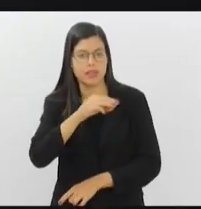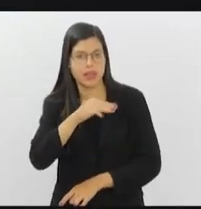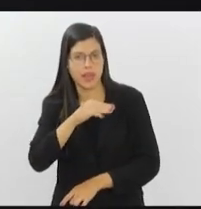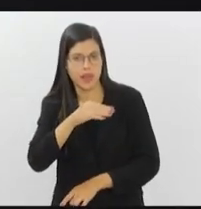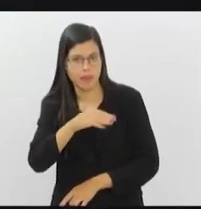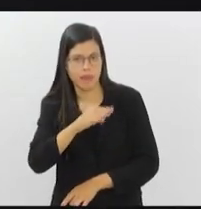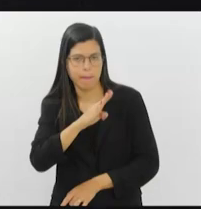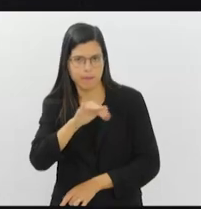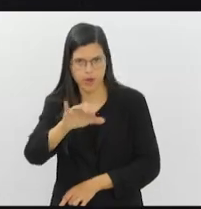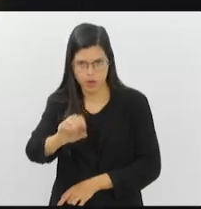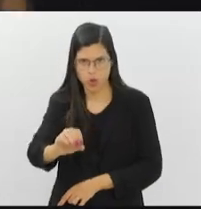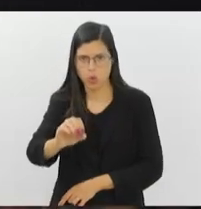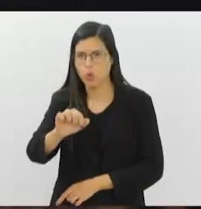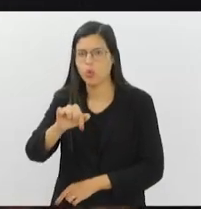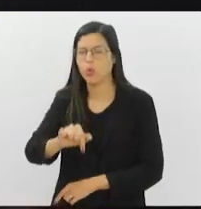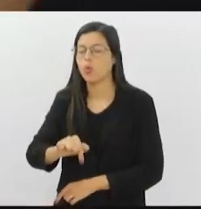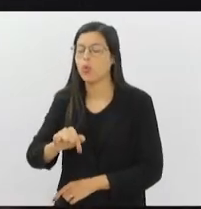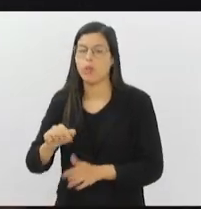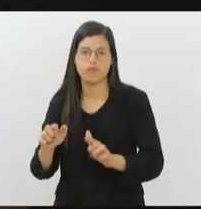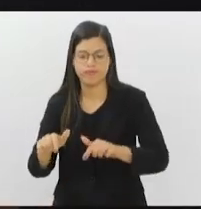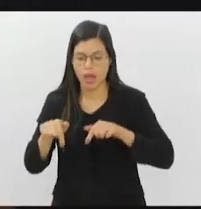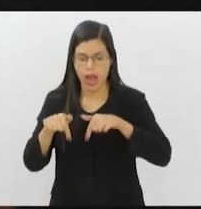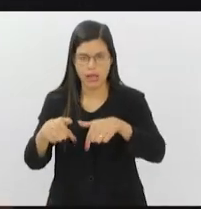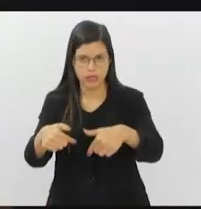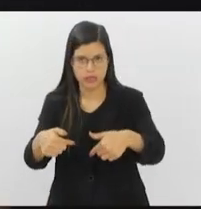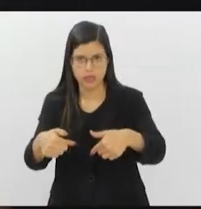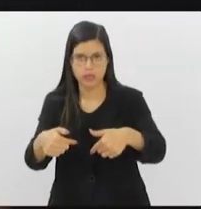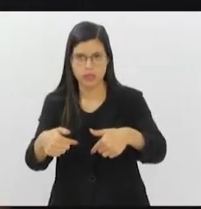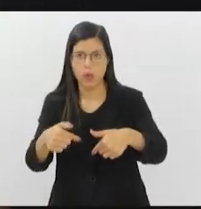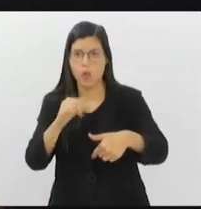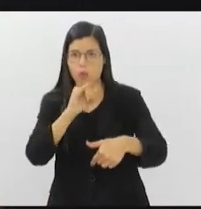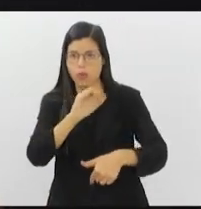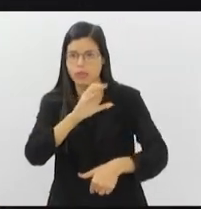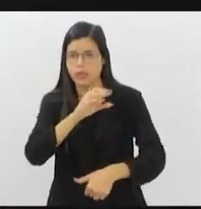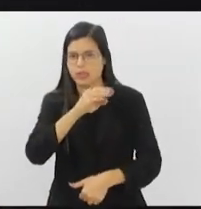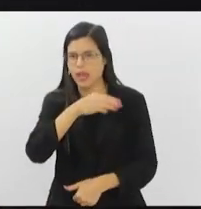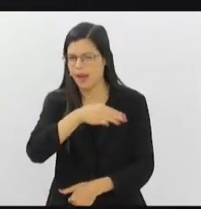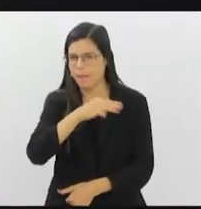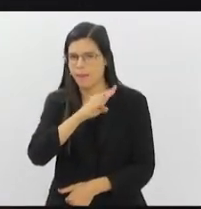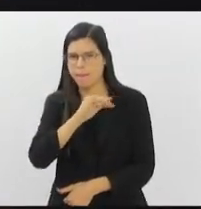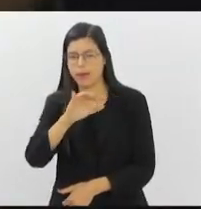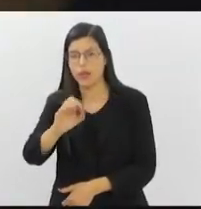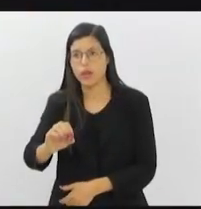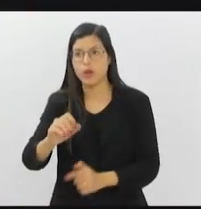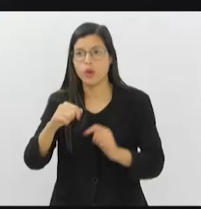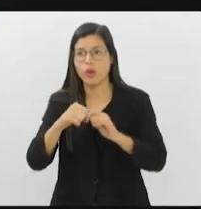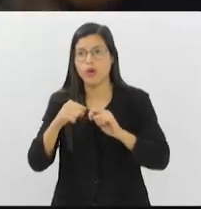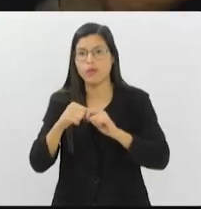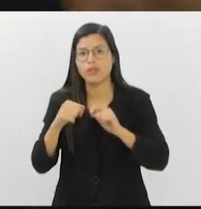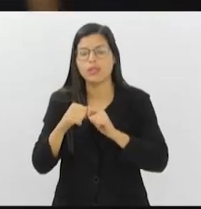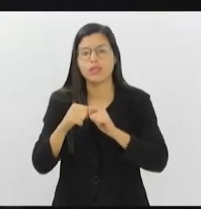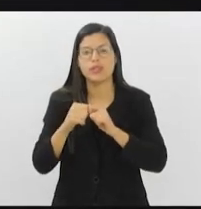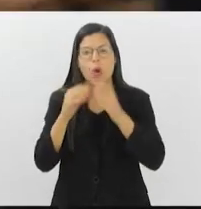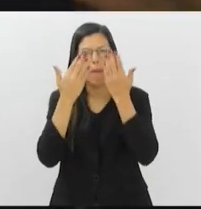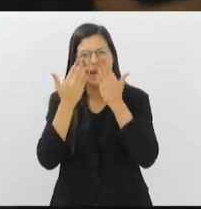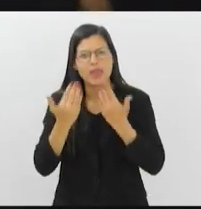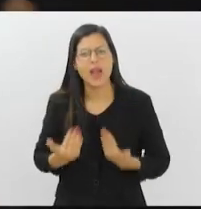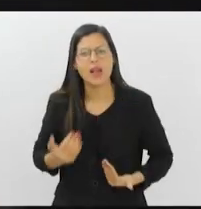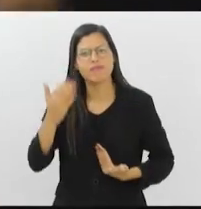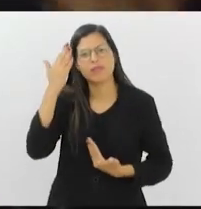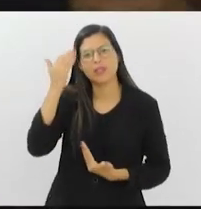floresta da tijua para que atuem no caso do ibio a fazer um e rima Qual é o impacto disso nos